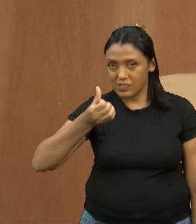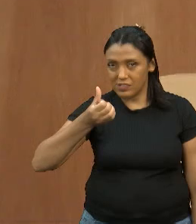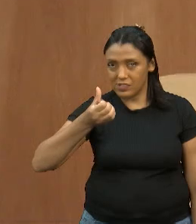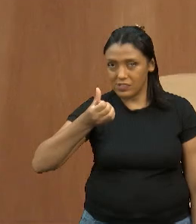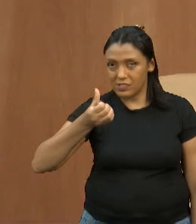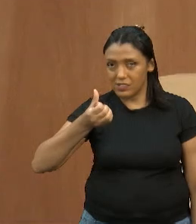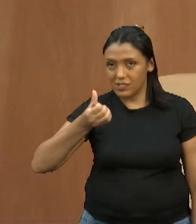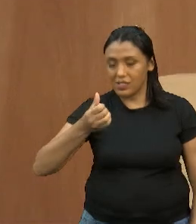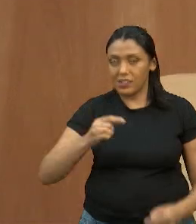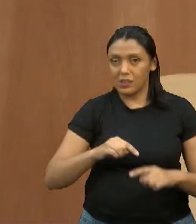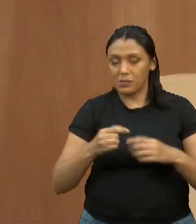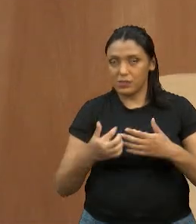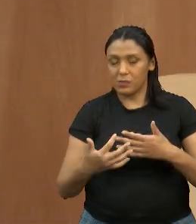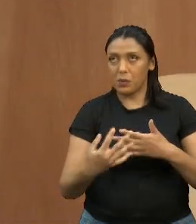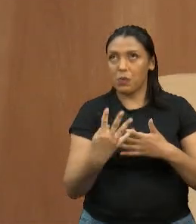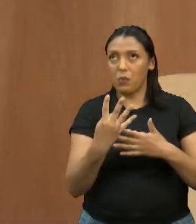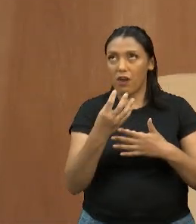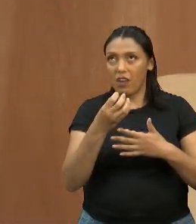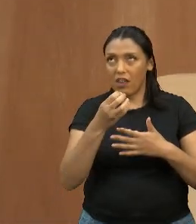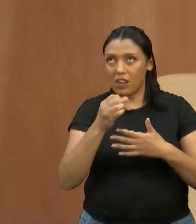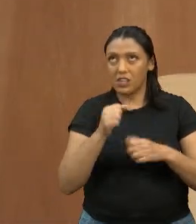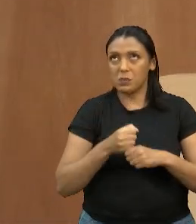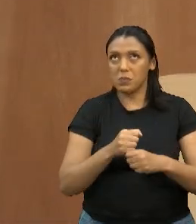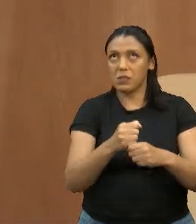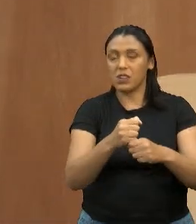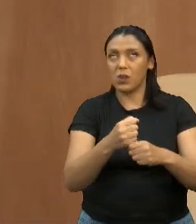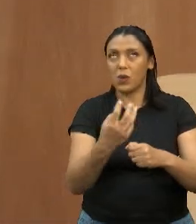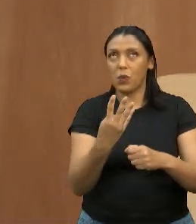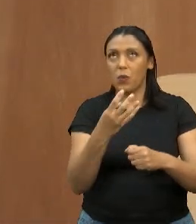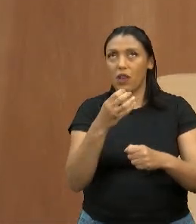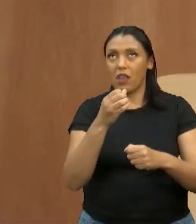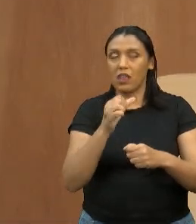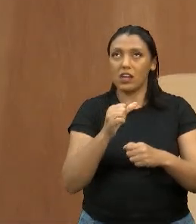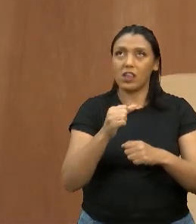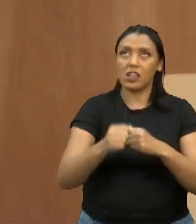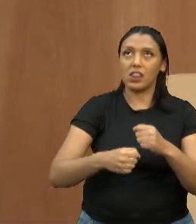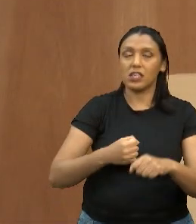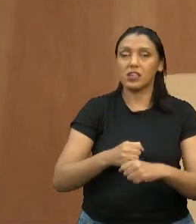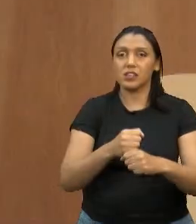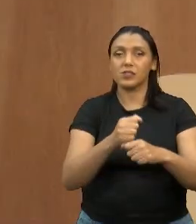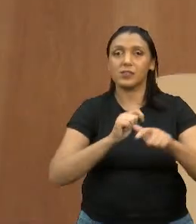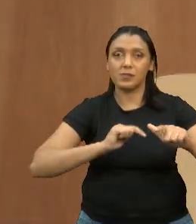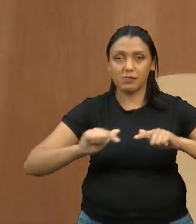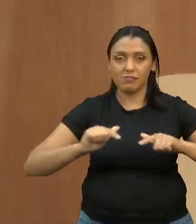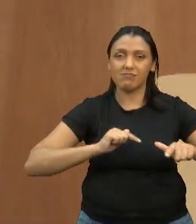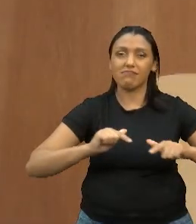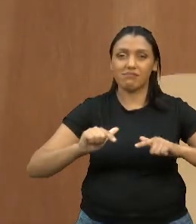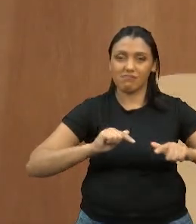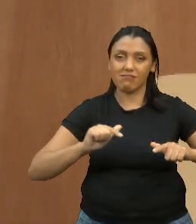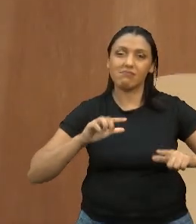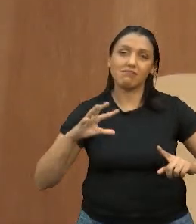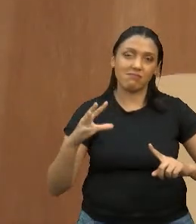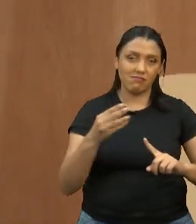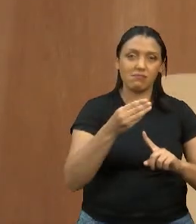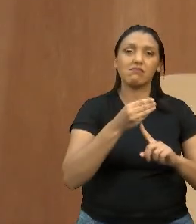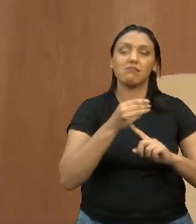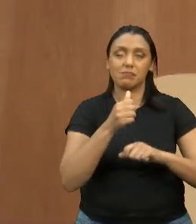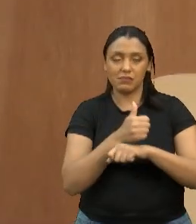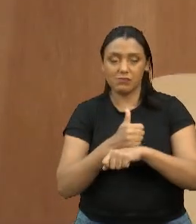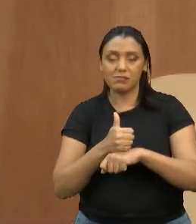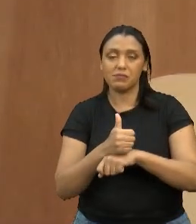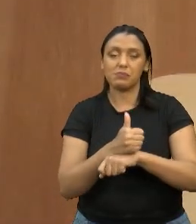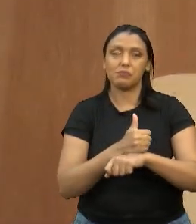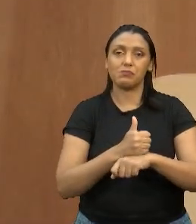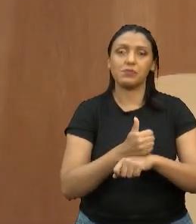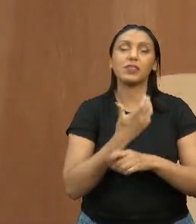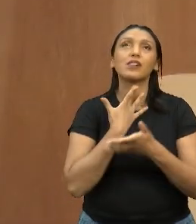teatro. A minha história começa com a vontade de dizer algo, com a vontade de fazer um